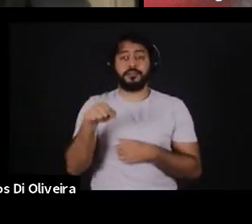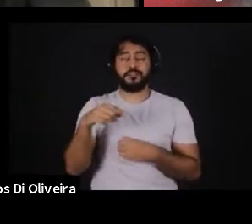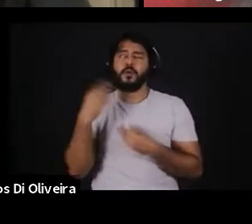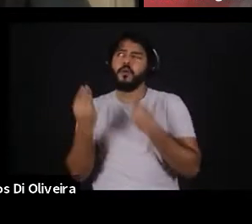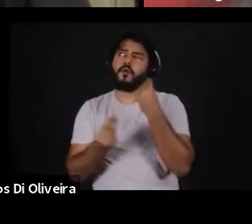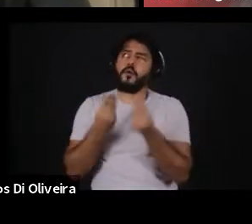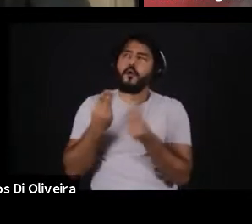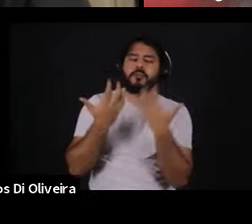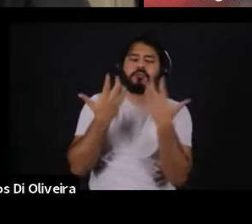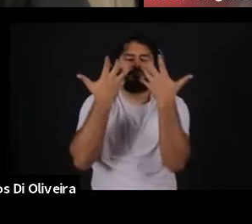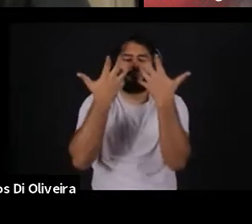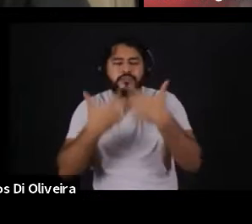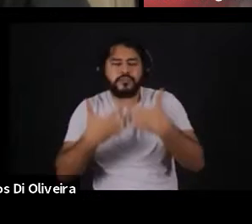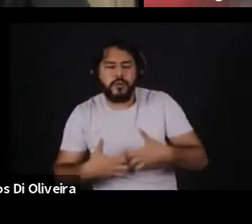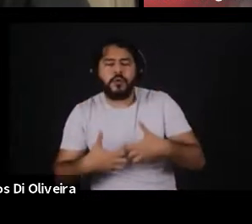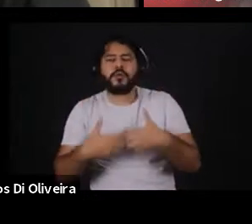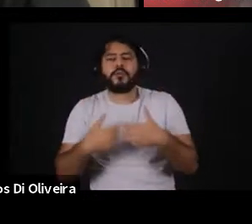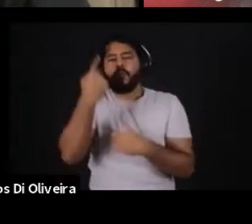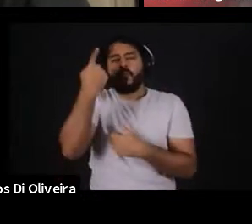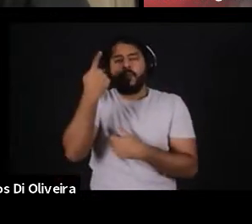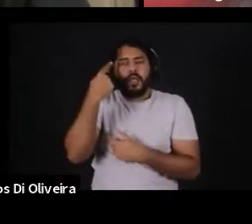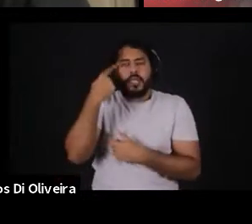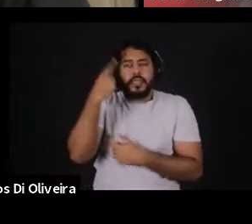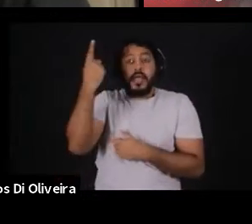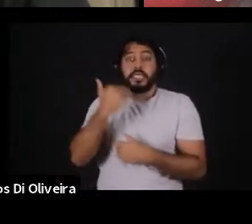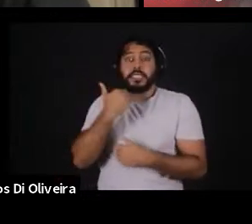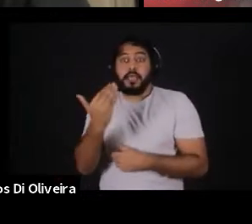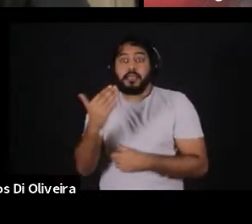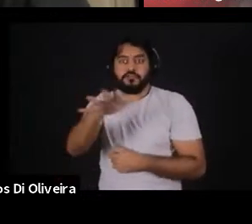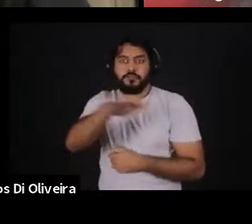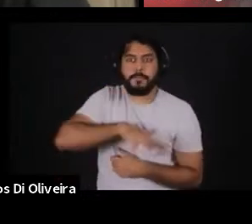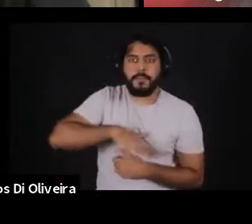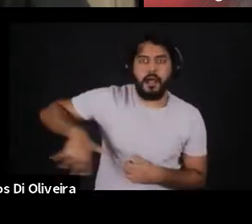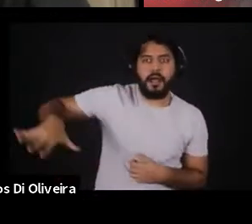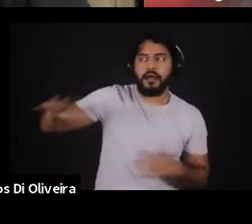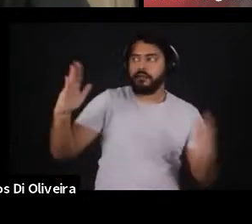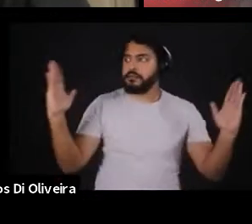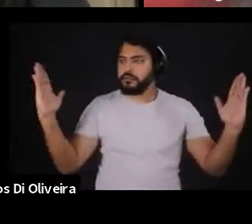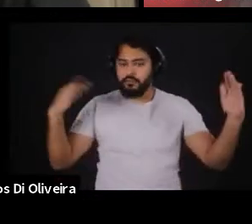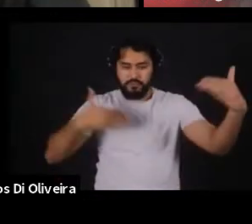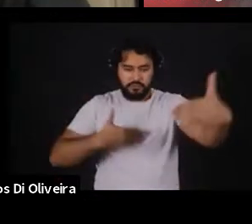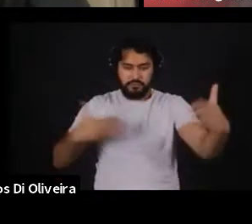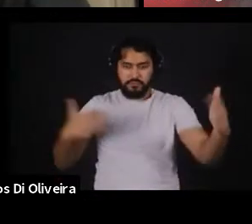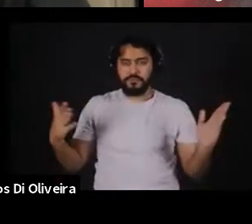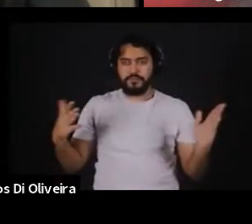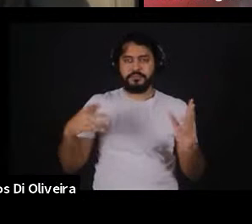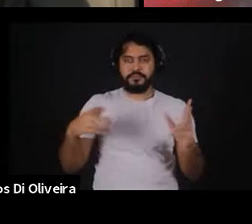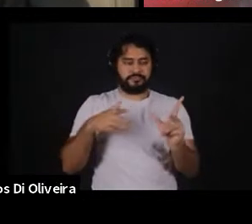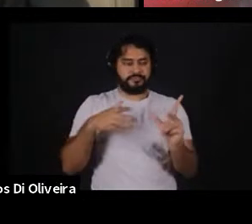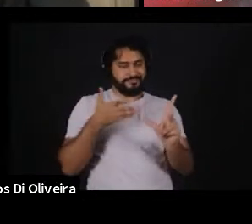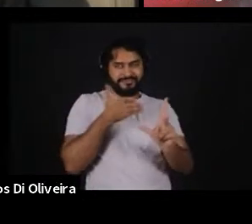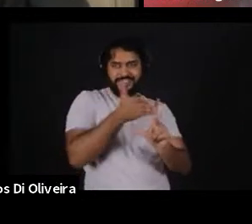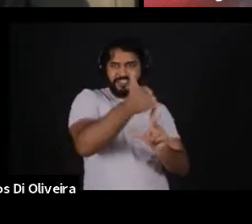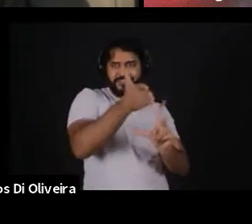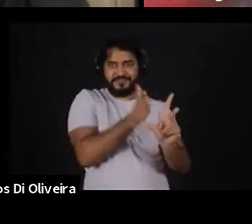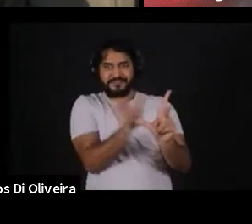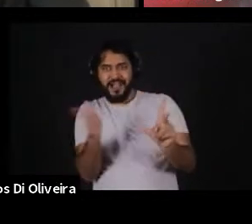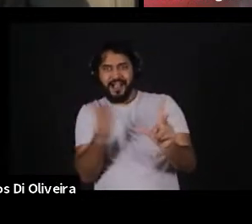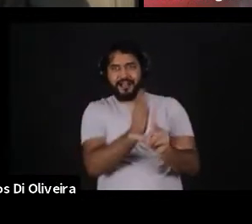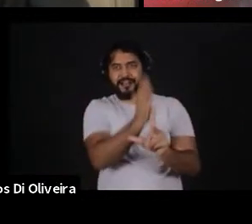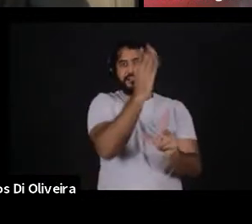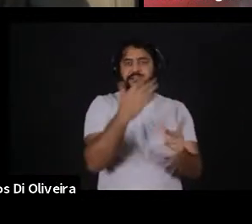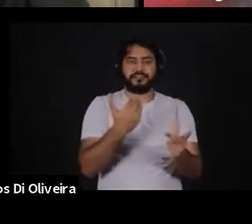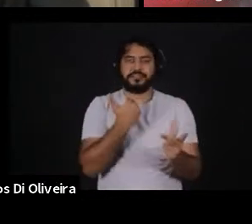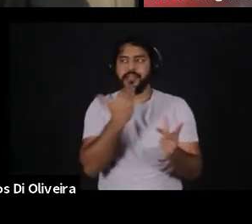como funcionaria uma ideia sem um espaço, sem um tempo, como essas categorias que estão escritas dentro do pensamento moderno.